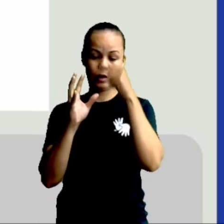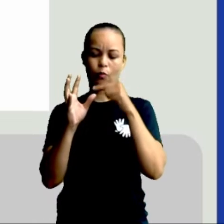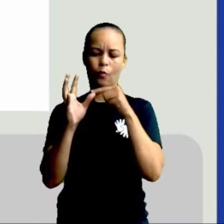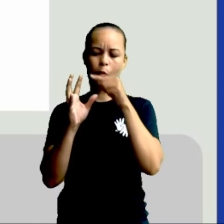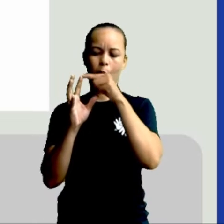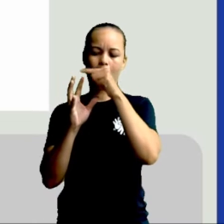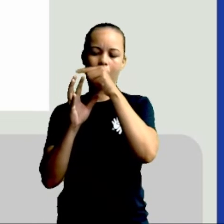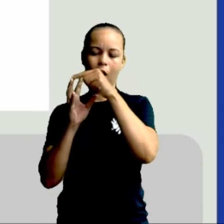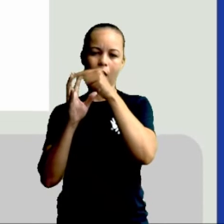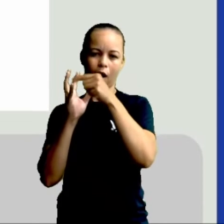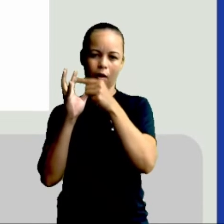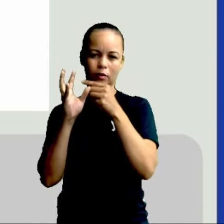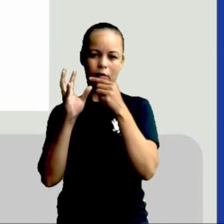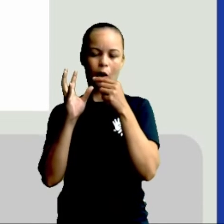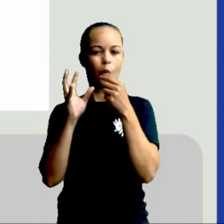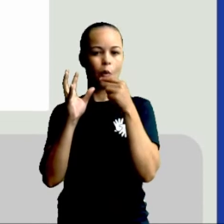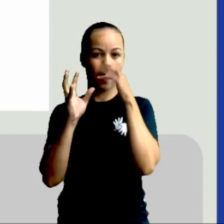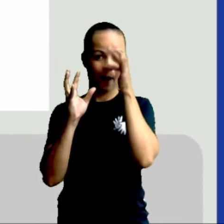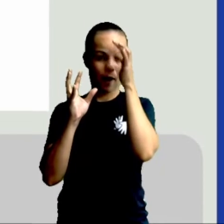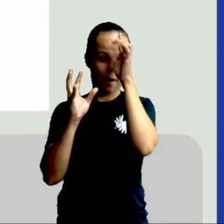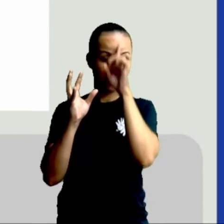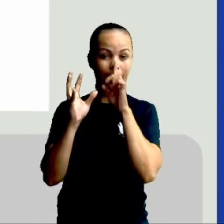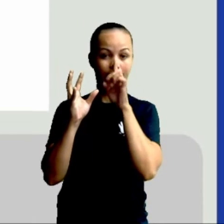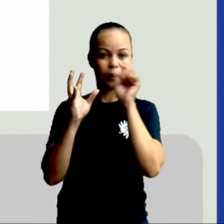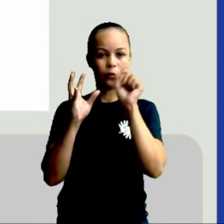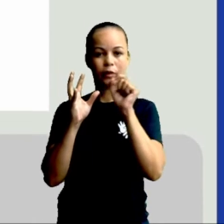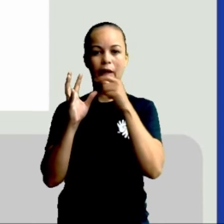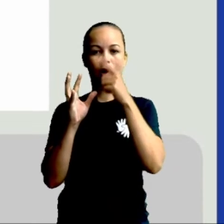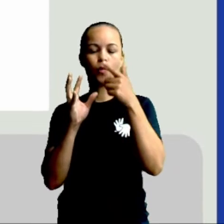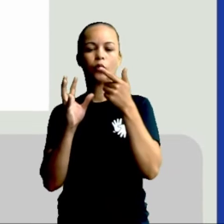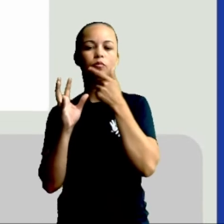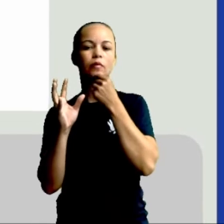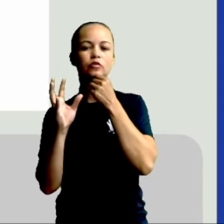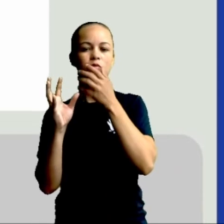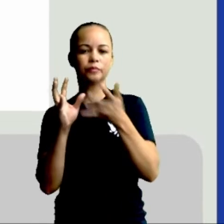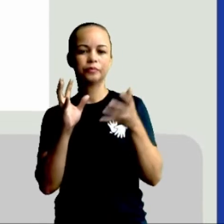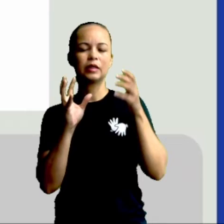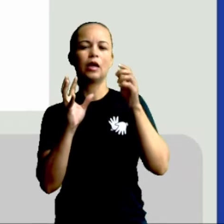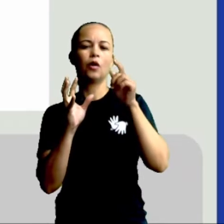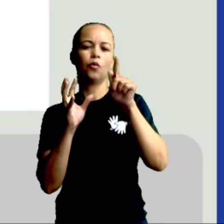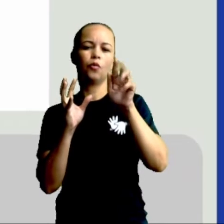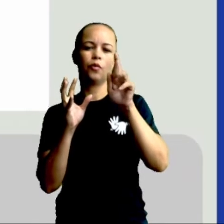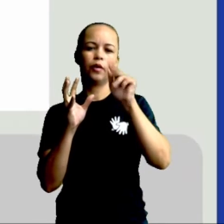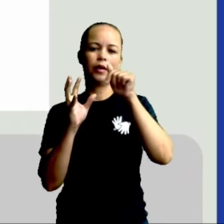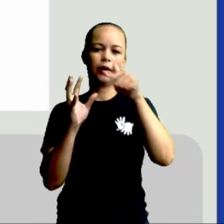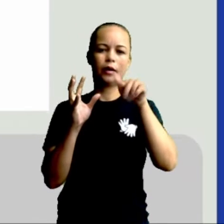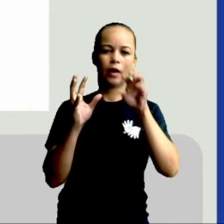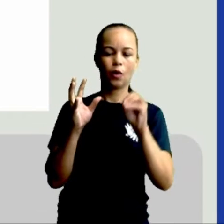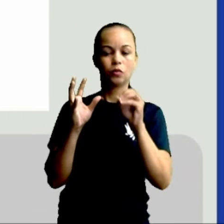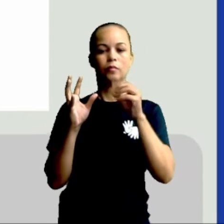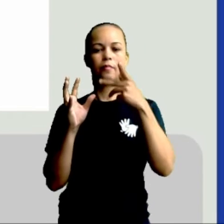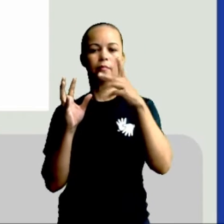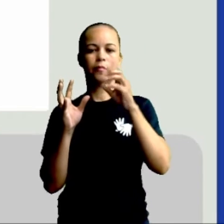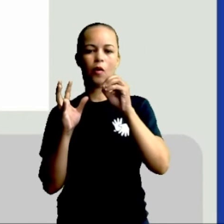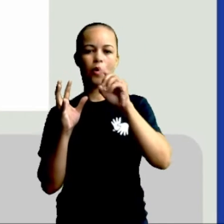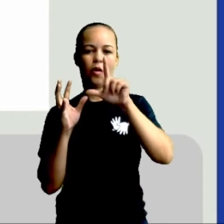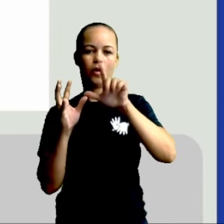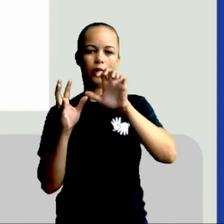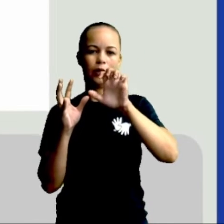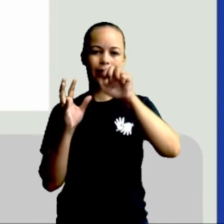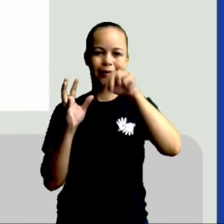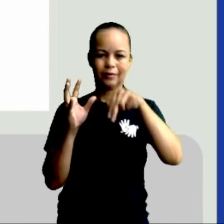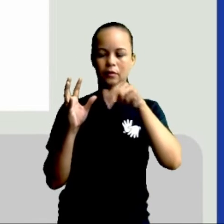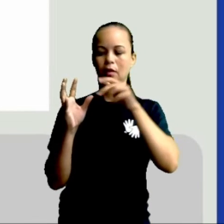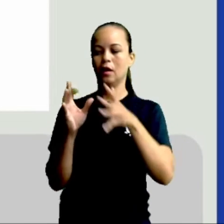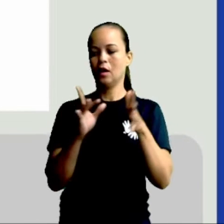gigantesca também para o sucesso evolutivo desse grupo, porque eles não vão ter mais a dependência da água no processo reprodutivo, e o